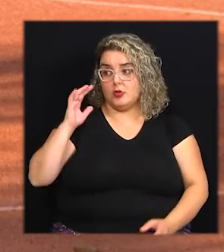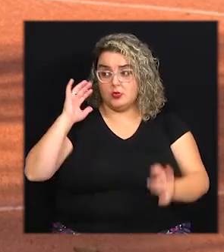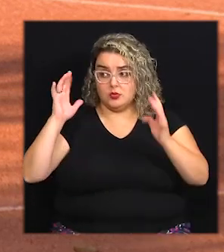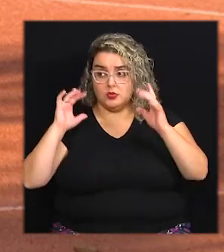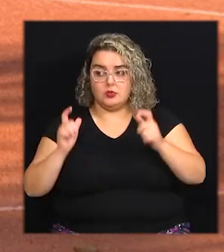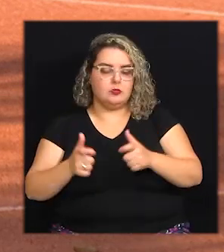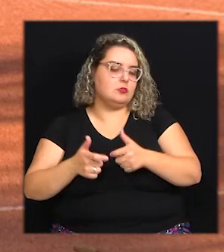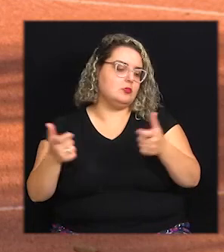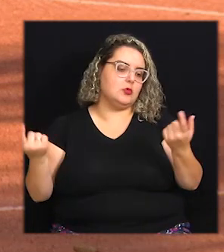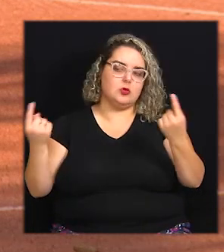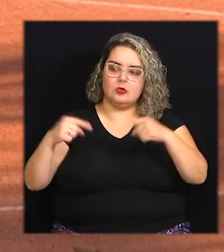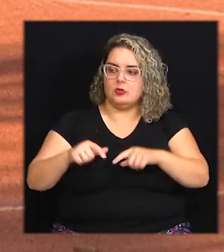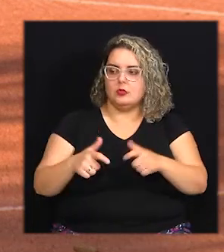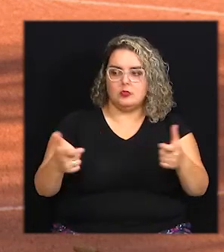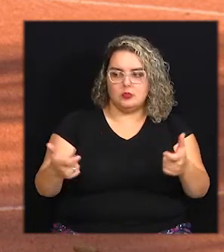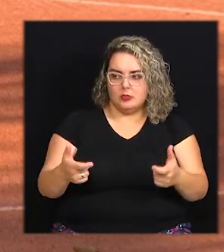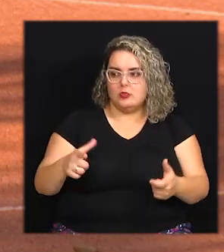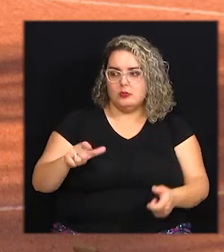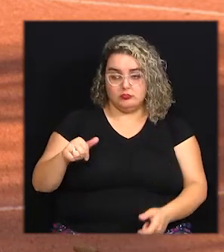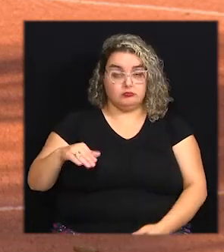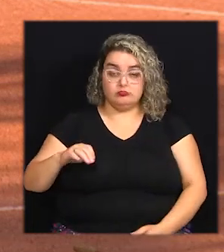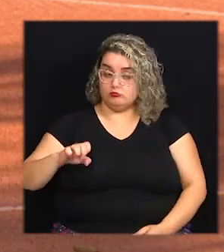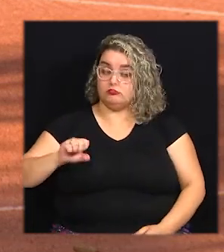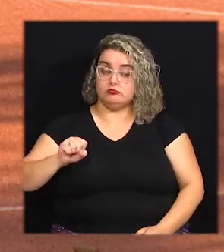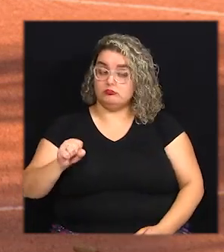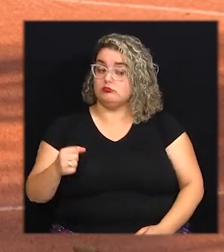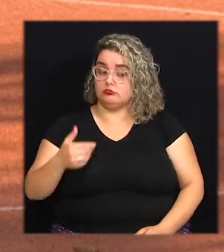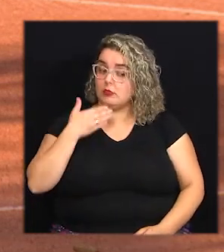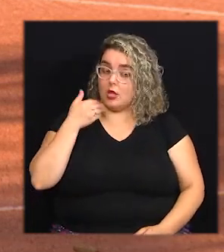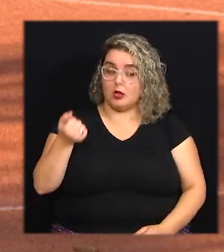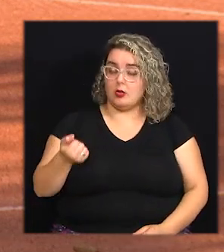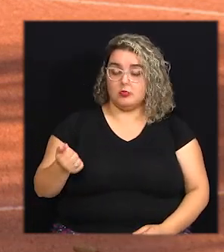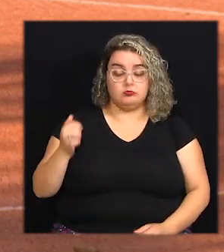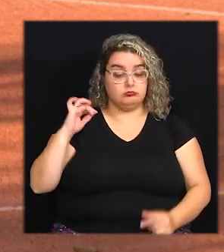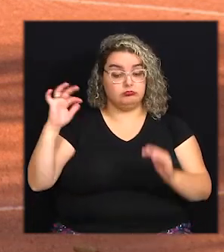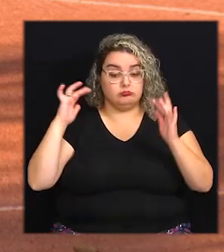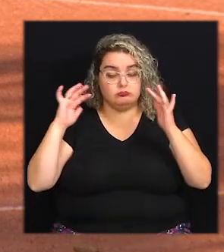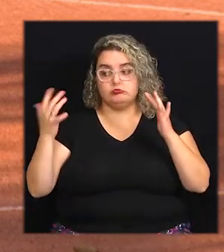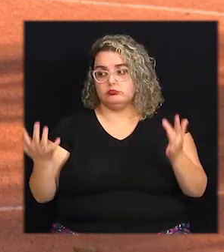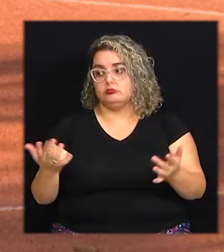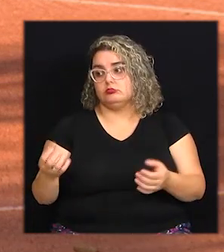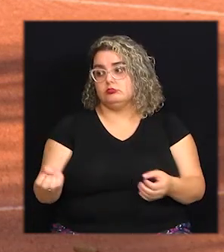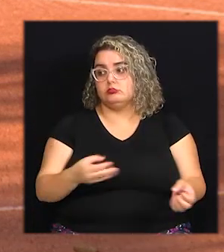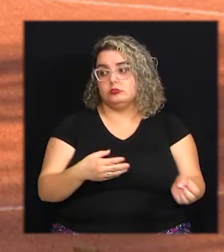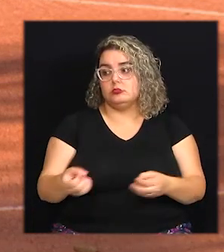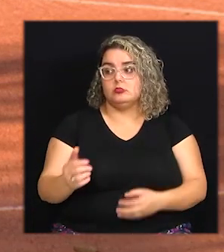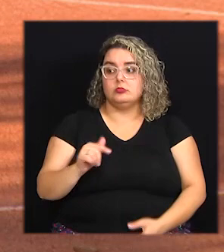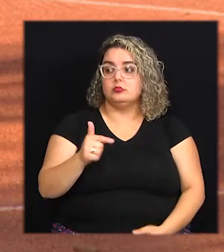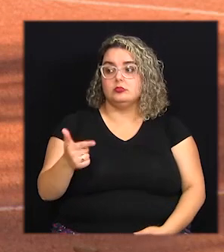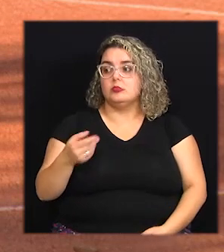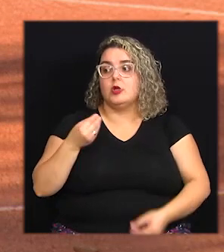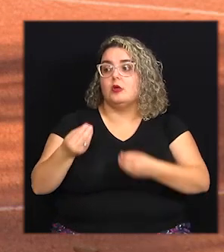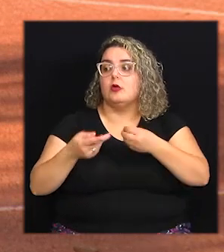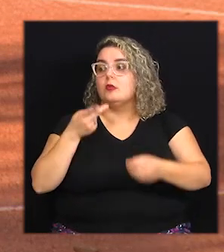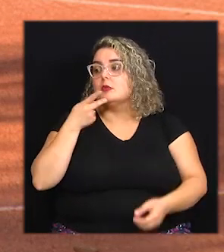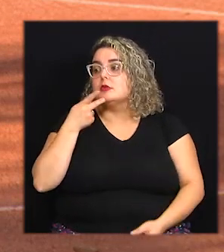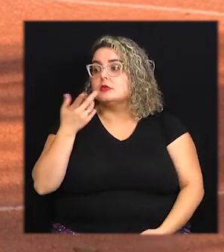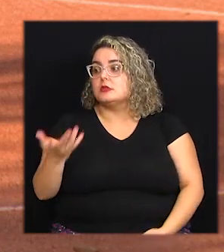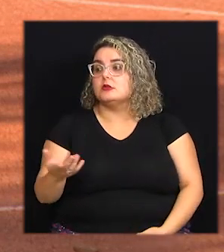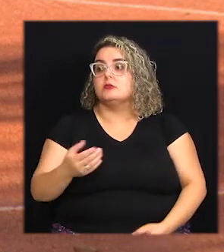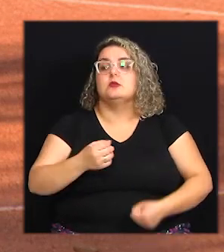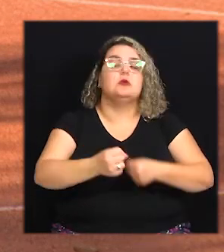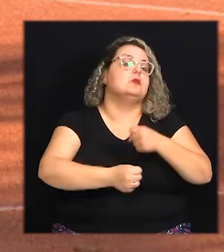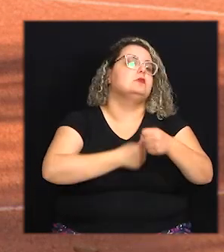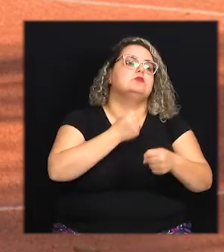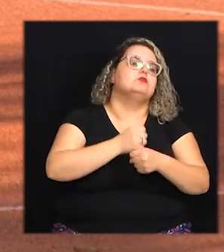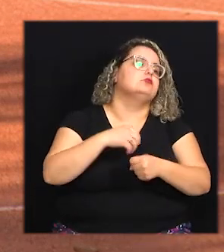sempre ter o sonho de jogar esses maiores torneios, jogar os grandes lãs, eu acho que isso é um sonho, porque Atualmente não tem como eu te dizer